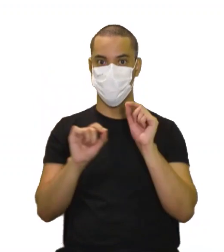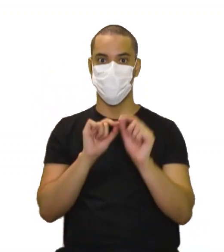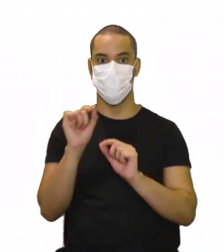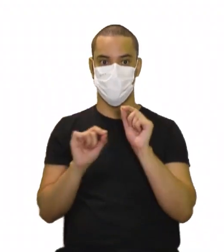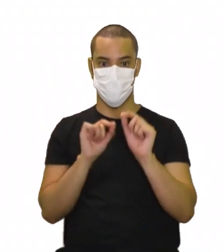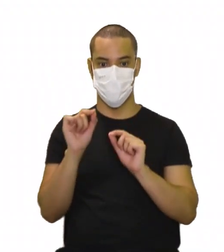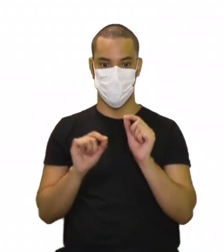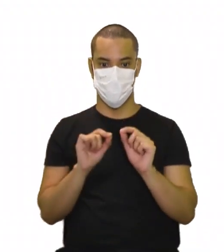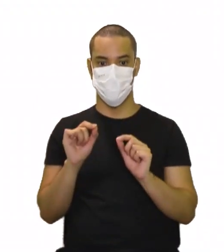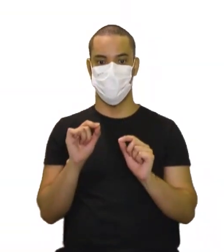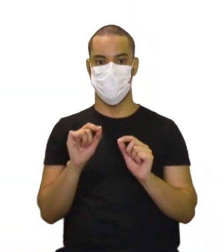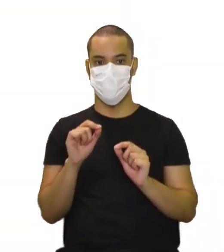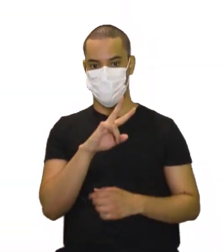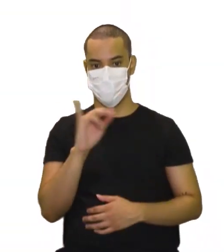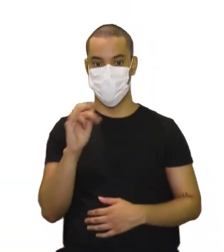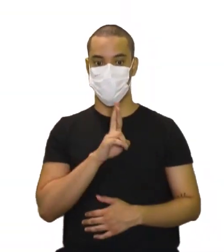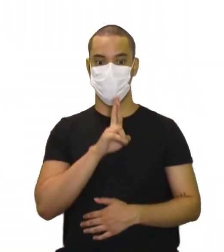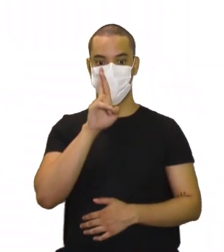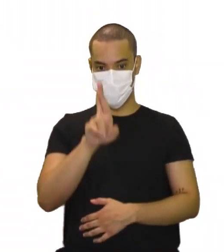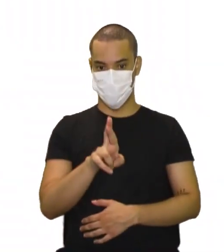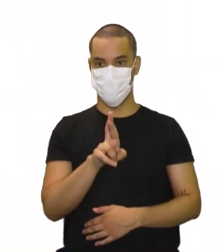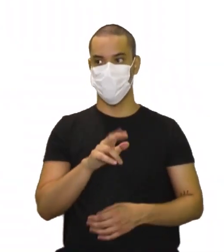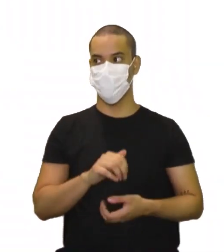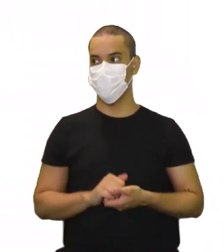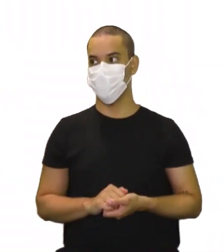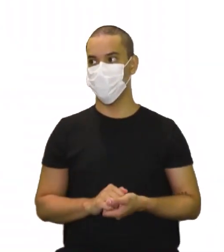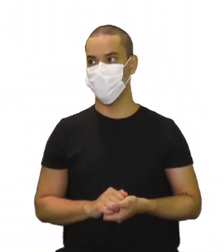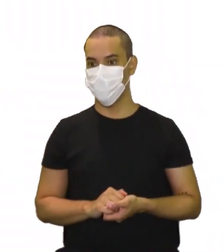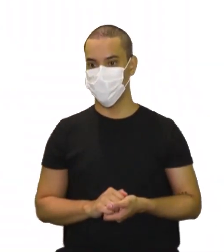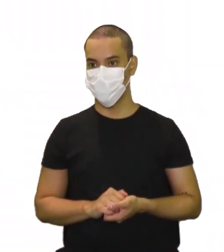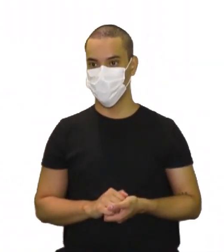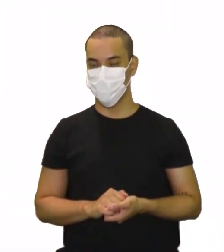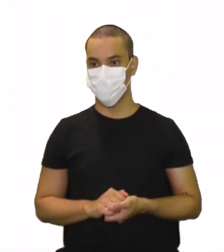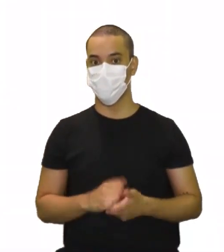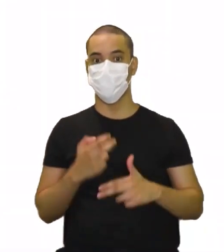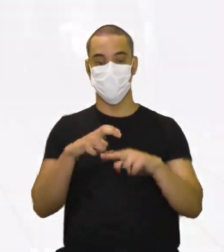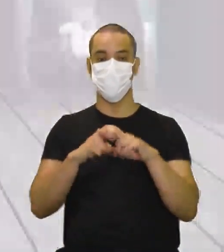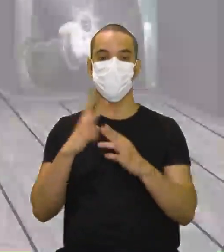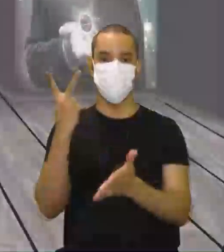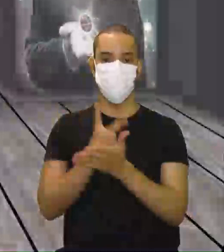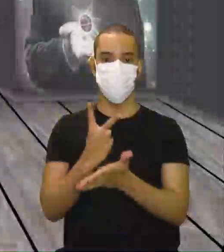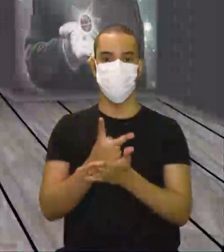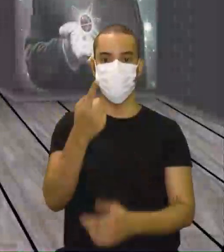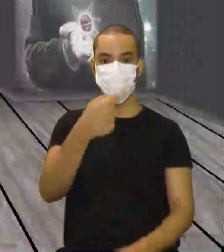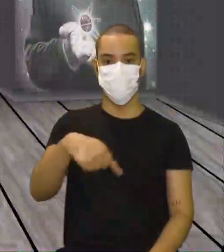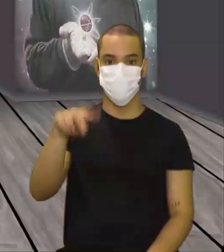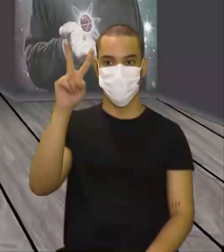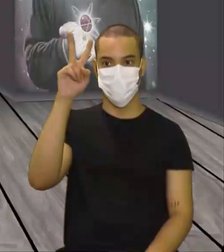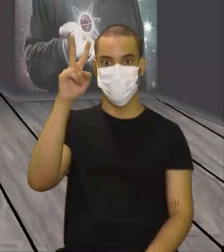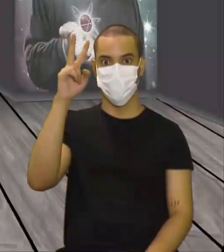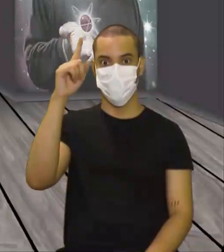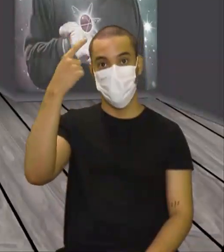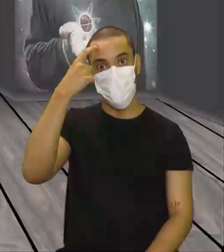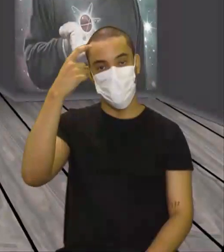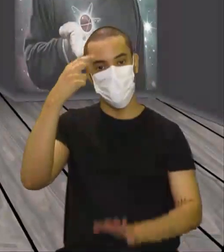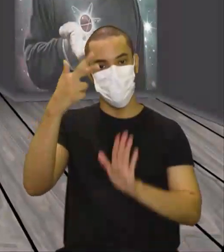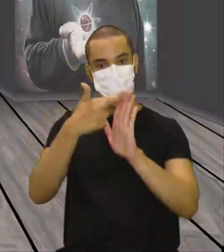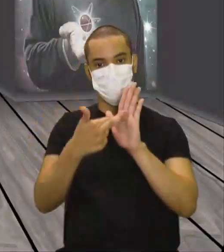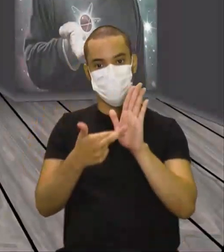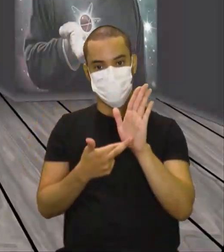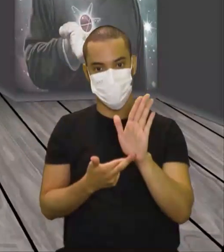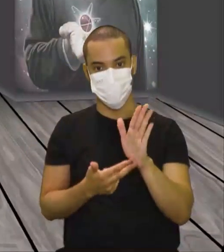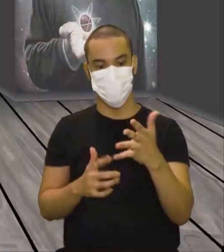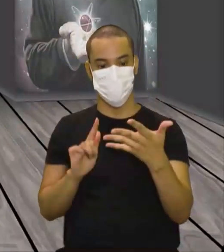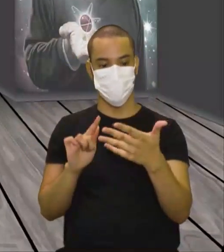nesse resultado aí. Então, gente, toda vez que você pensar regra da mão direita, o que você